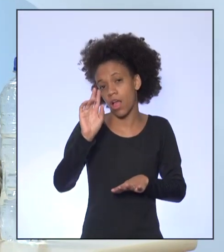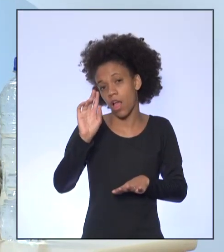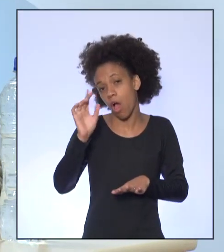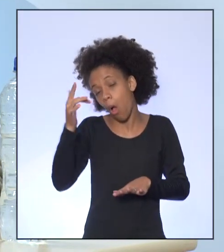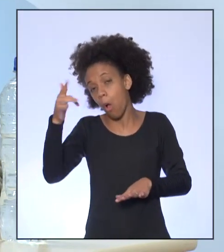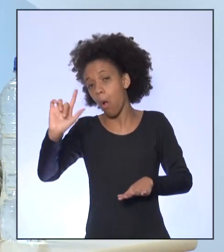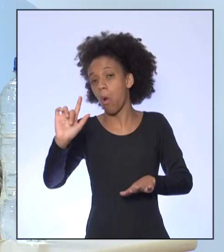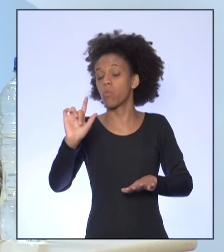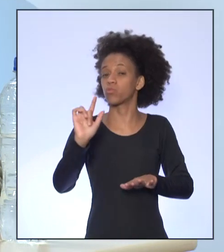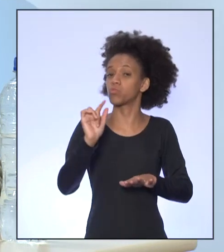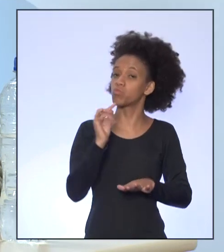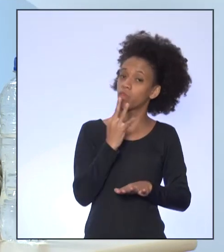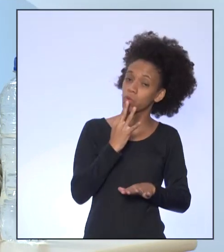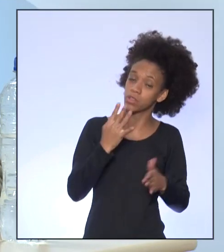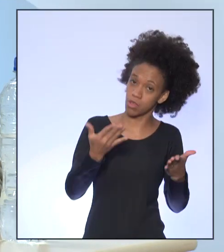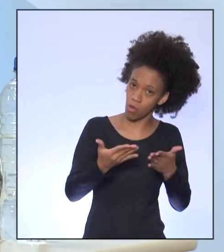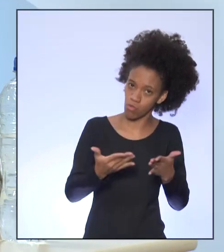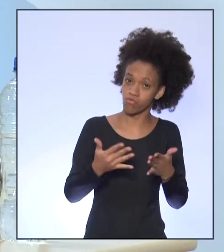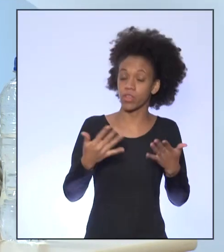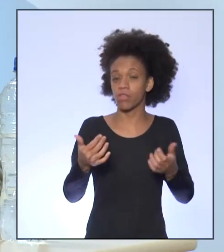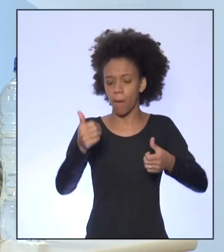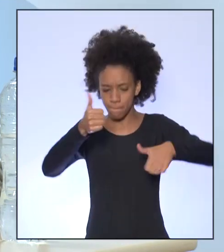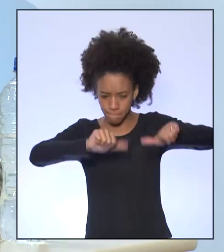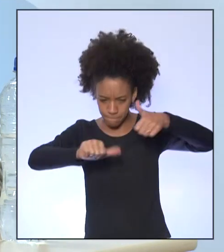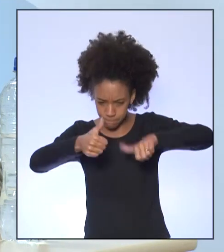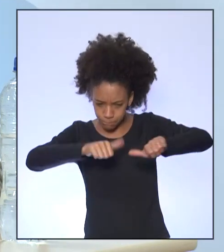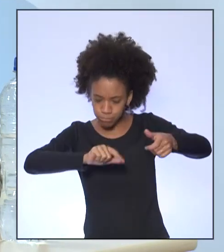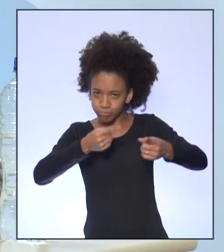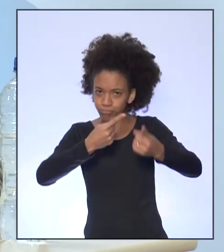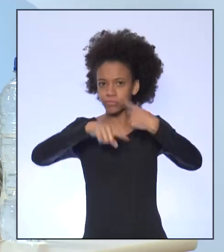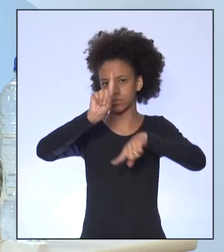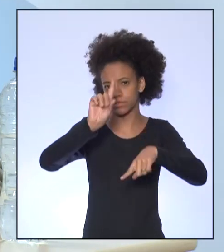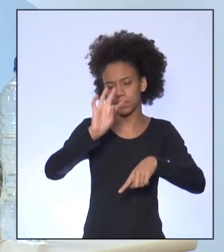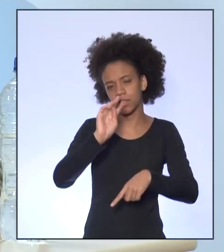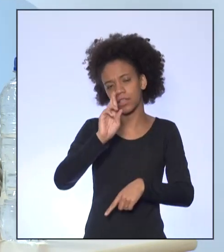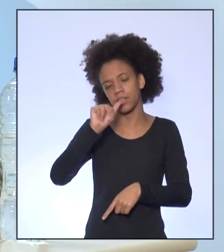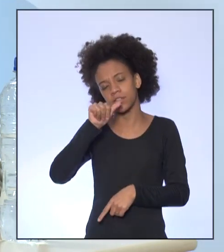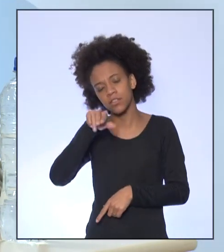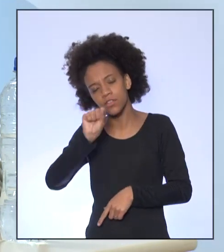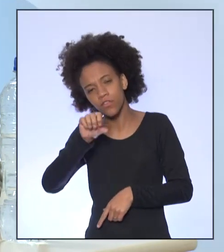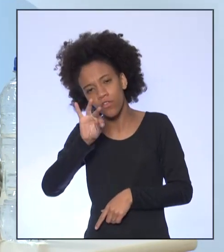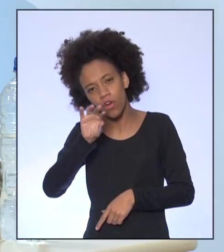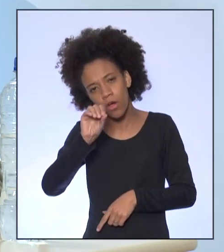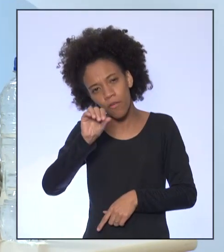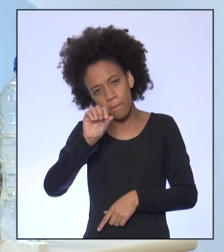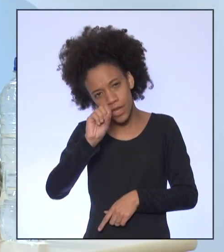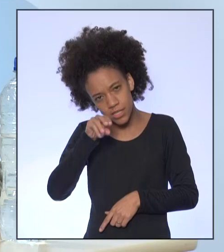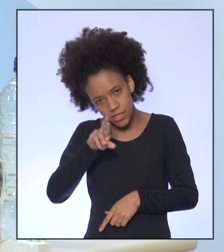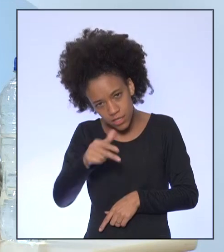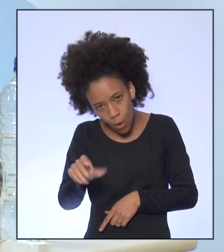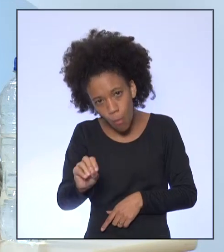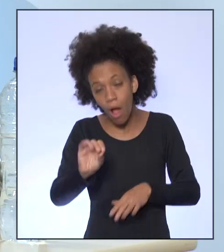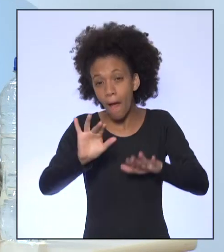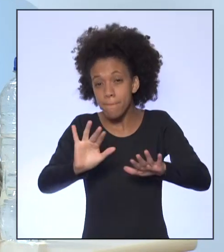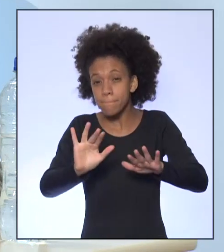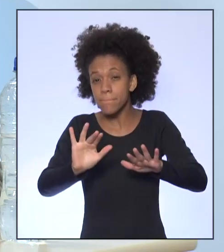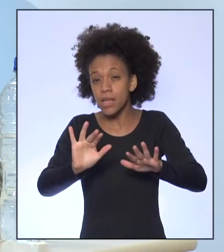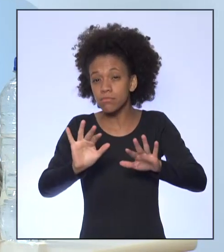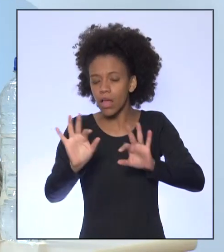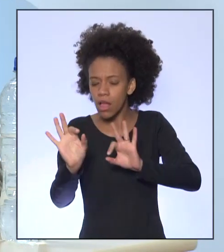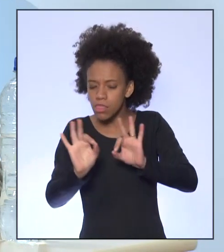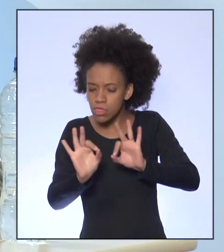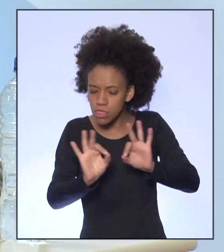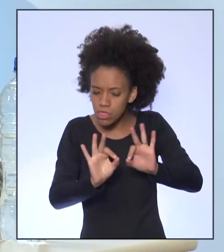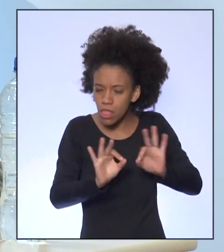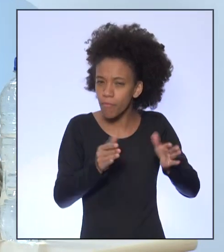gente trabalhar sobre transformações. Então, para começar a aula, pessoal, a gente vai ver as habilidades que vão ser trabalhadas